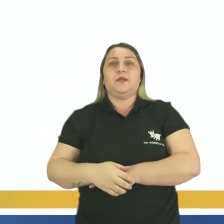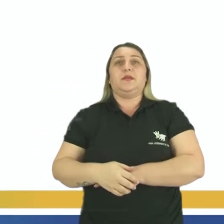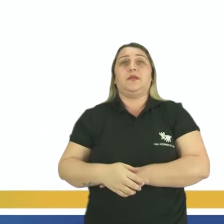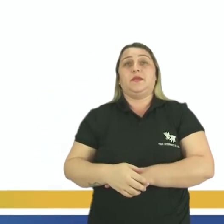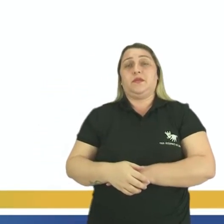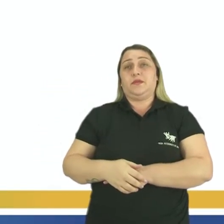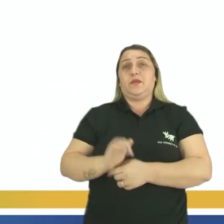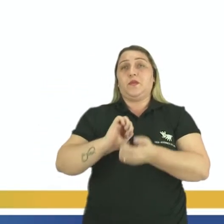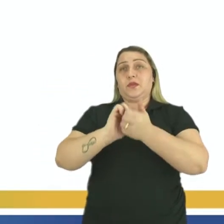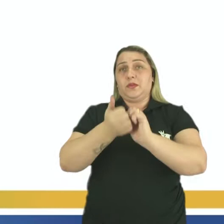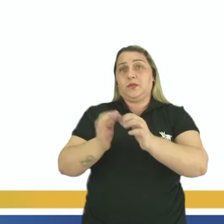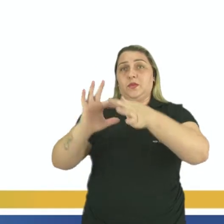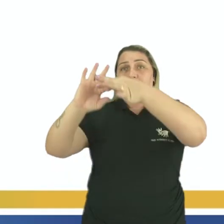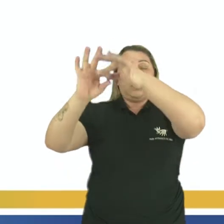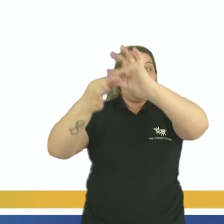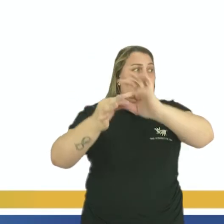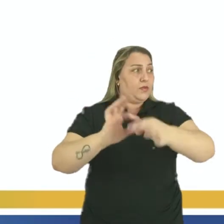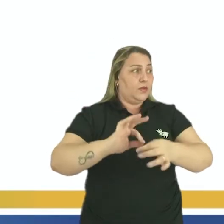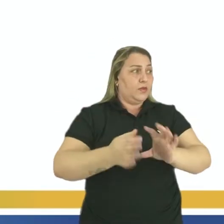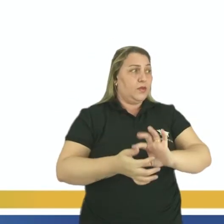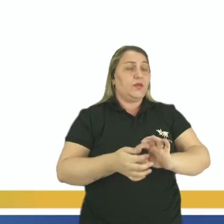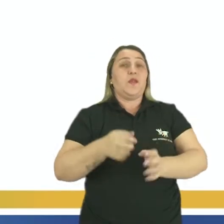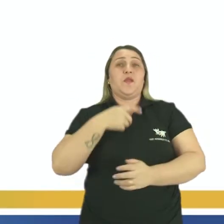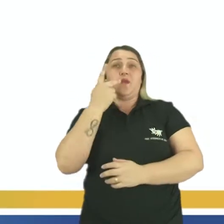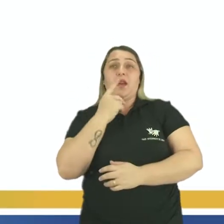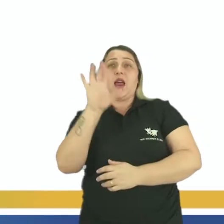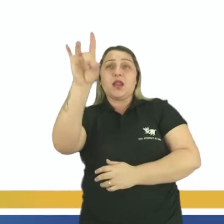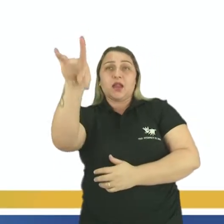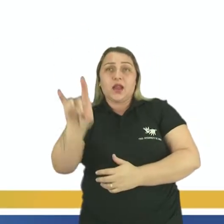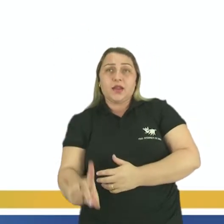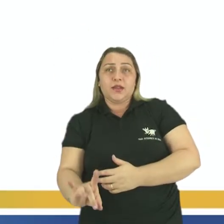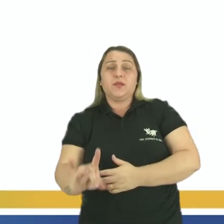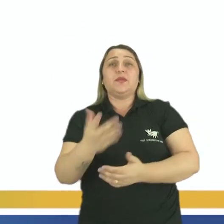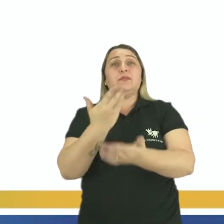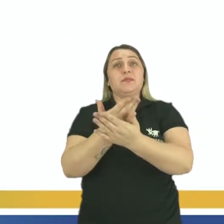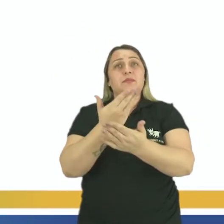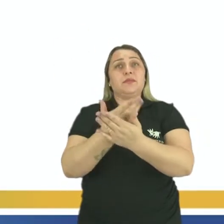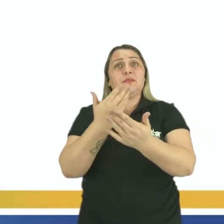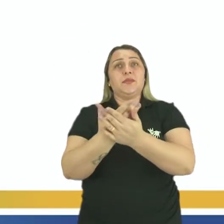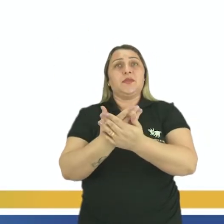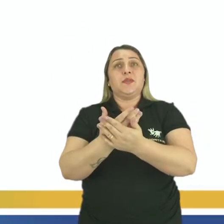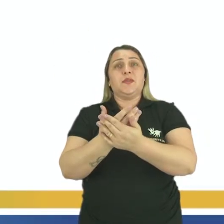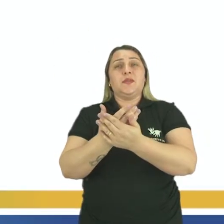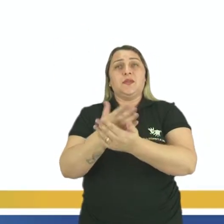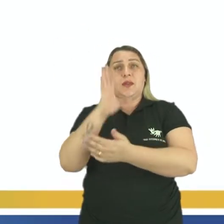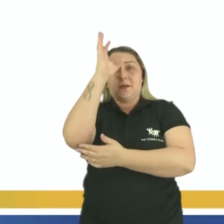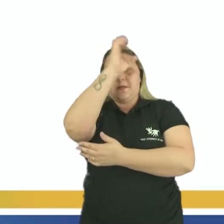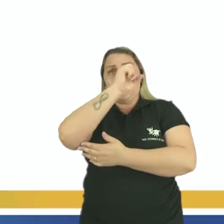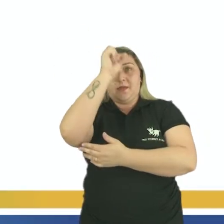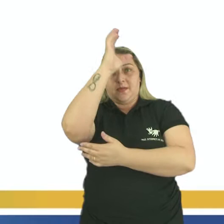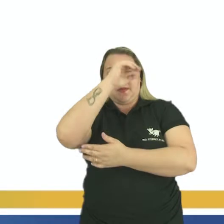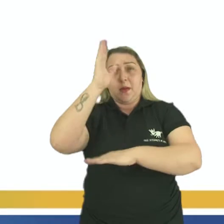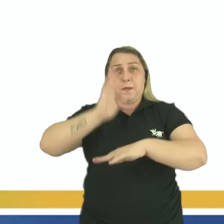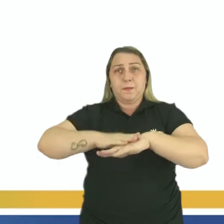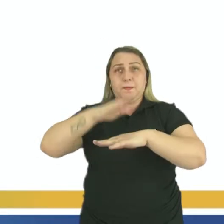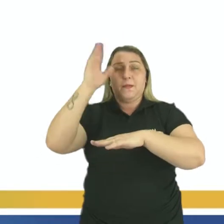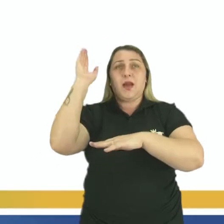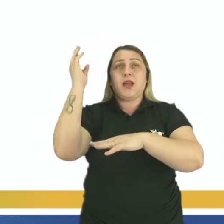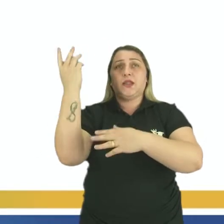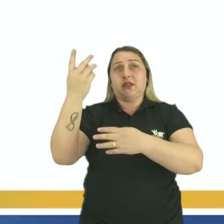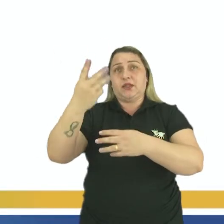esporte olímpico, E a gente vai falar sobre cada um deles. Nessa aula, vamos aprender um pouco sobre mais